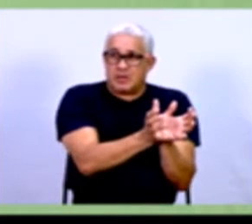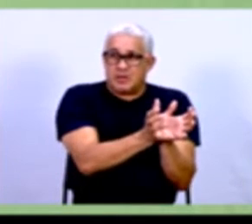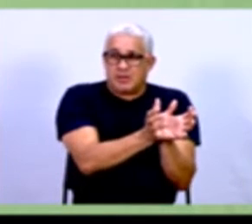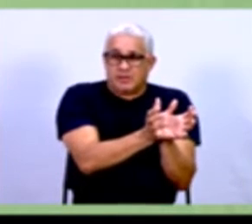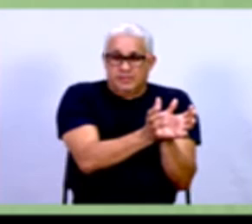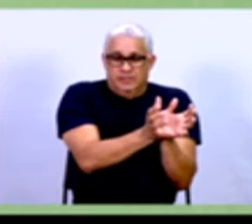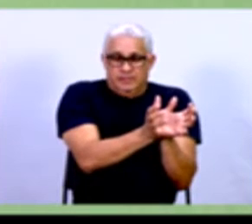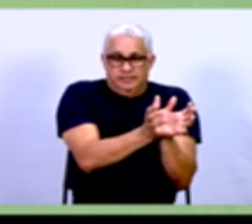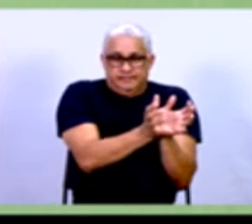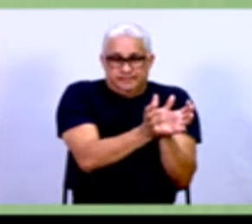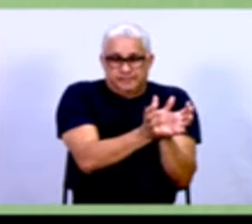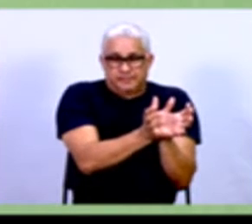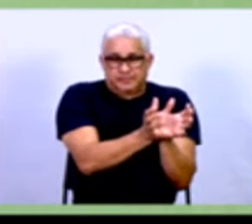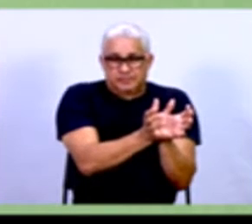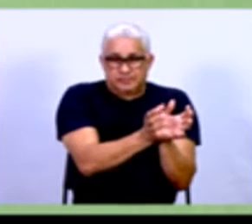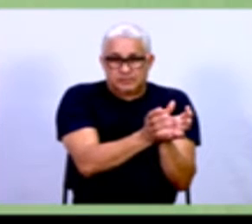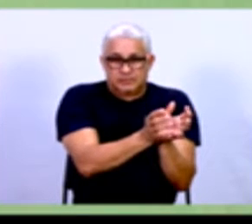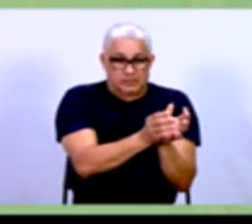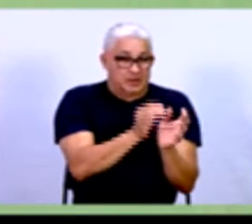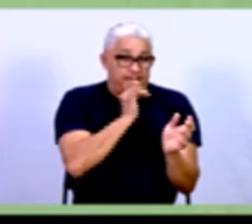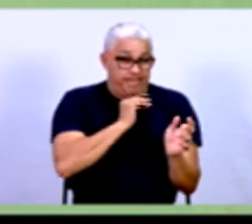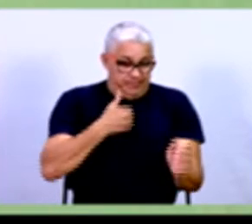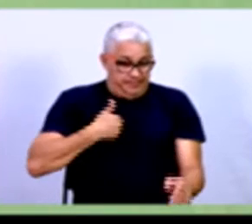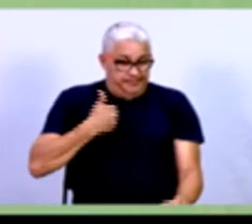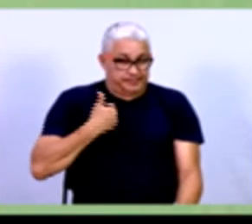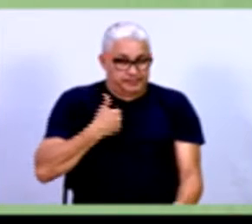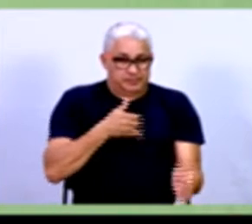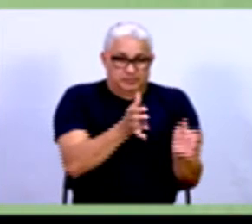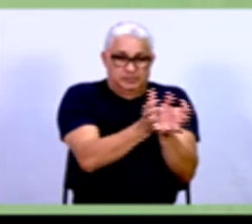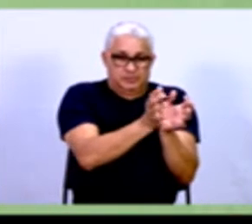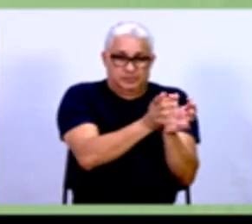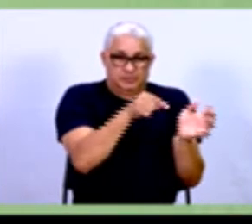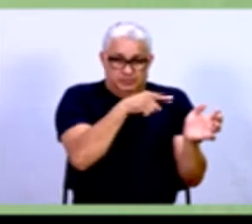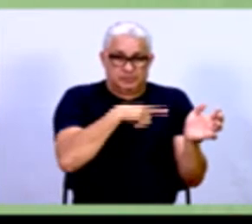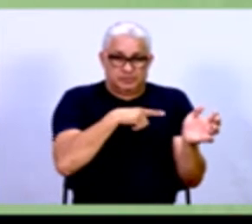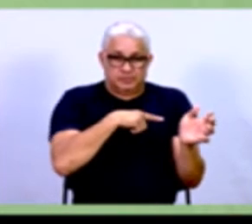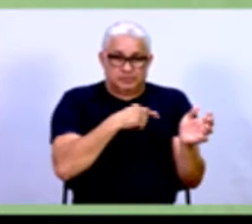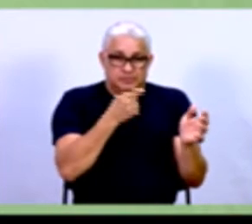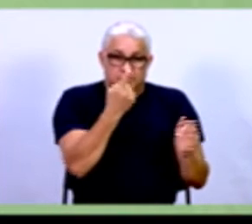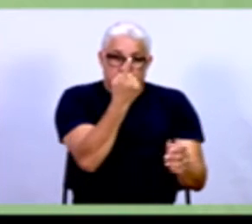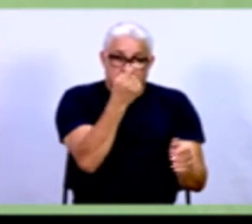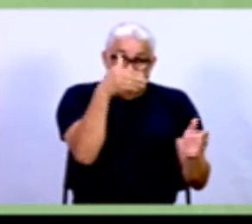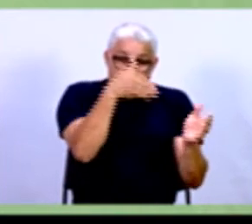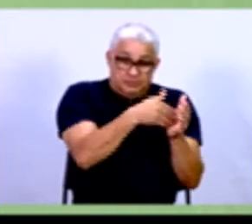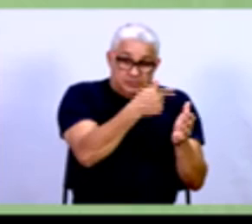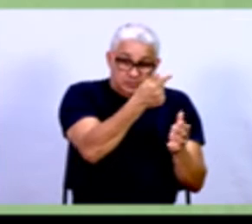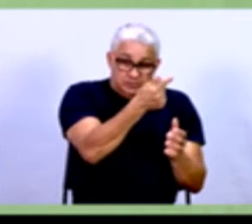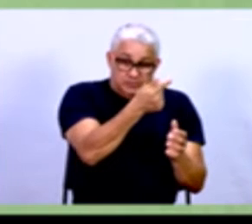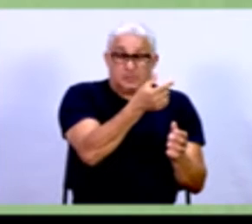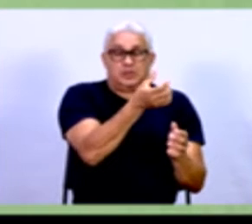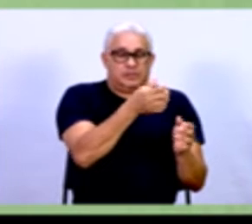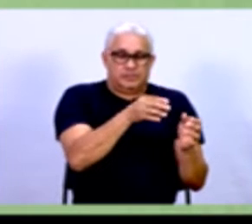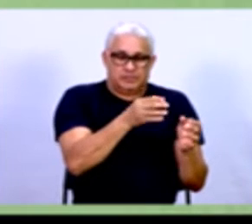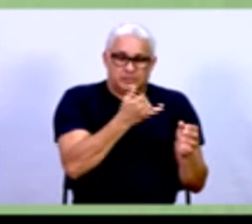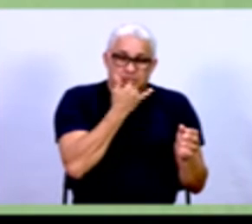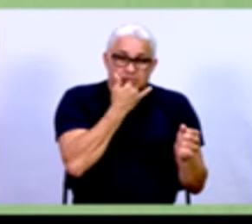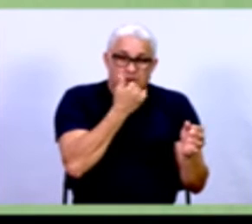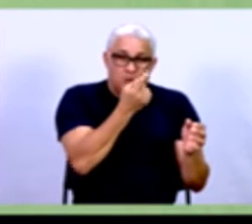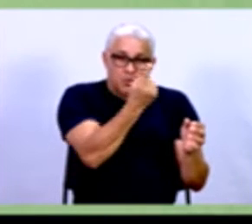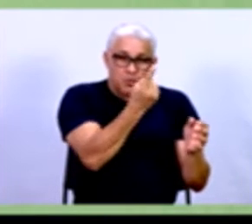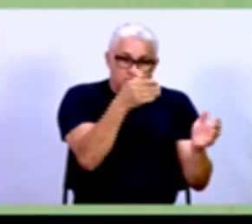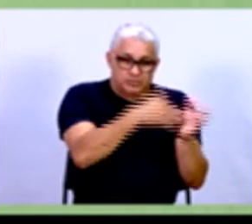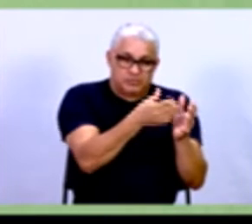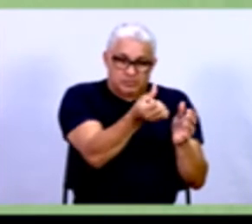vamos supor que a gente está falando aqui de idade nessa tabela, tá? Então, eu tenho de 1 até 60. Isso aqui é a minha